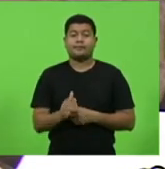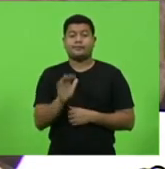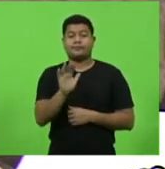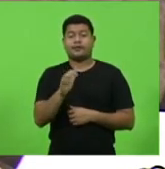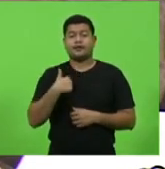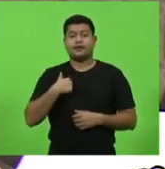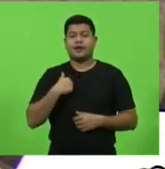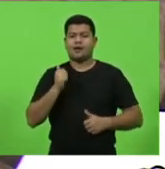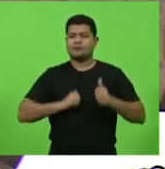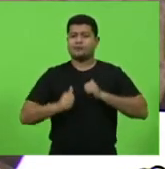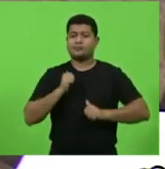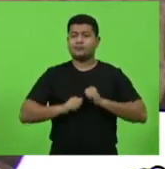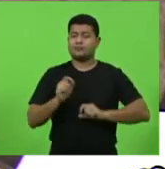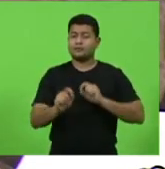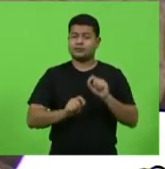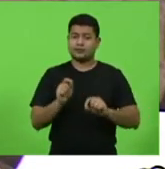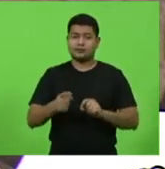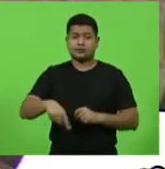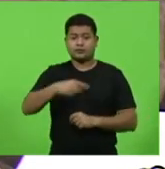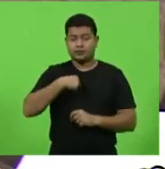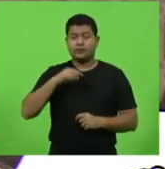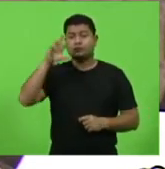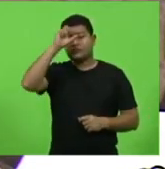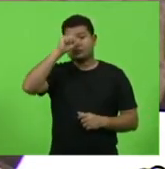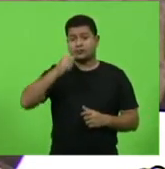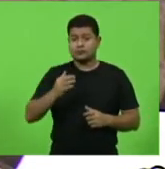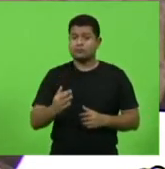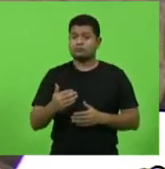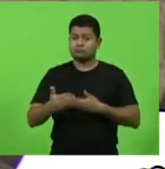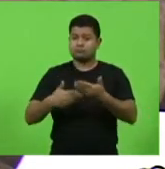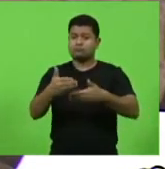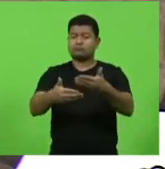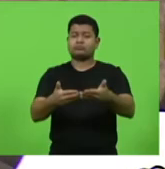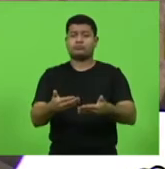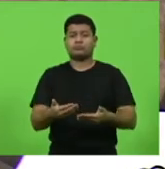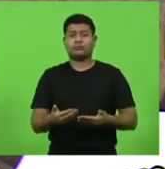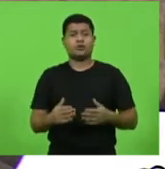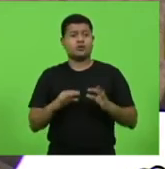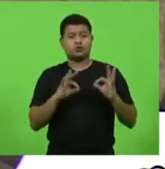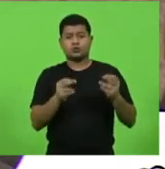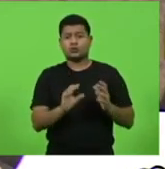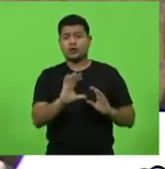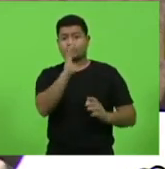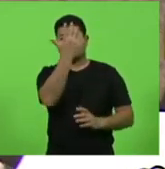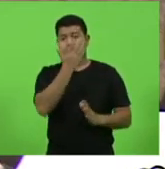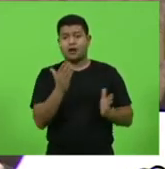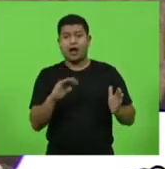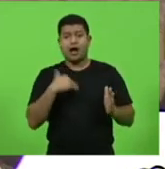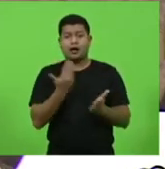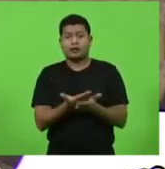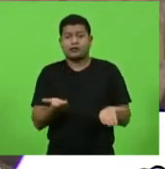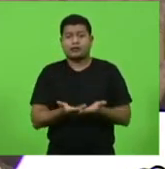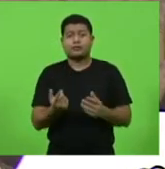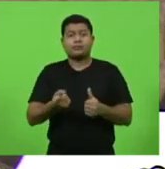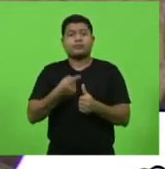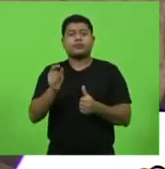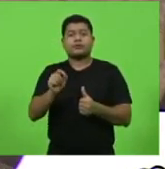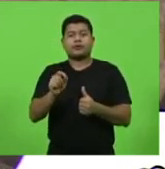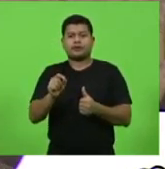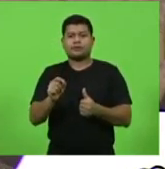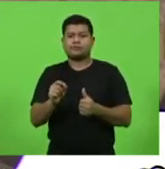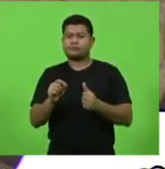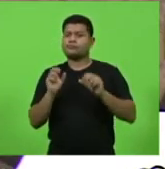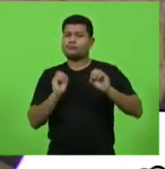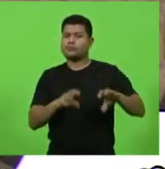esperança que nós possamos aprender alguma coisa aqui disso tudo. Primeiro, que educação é essencial, e